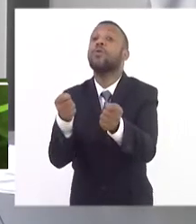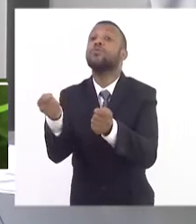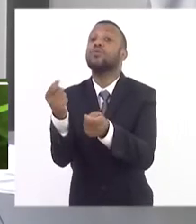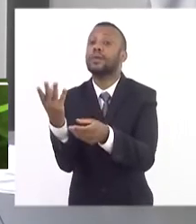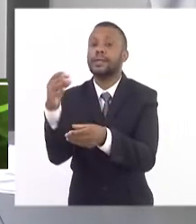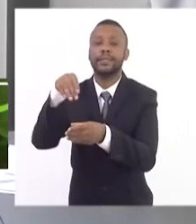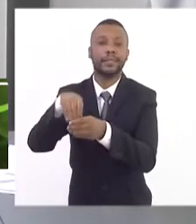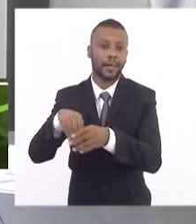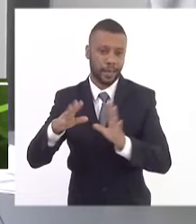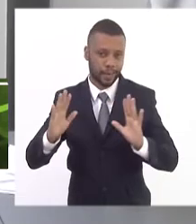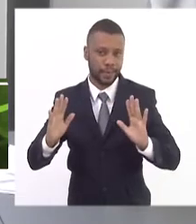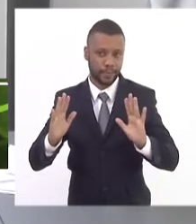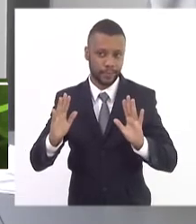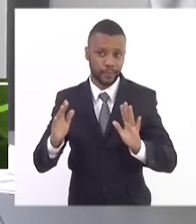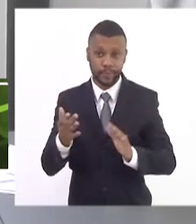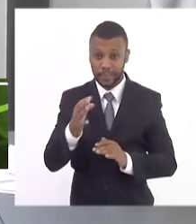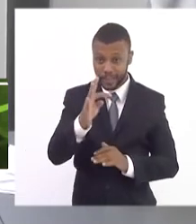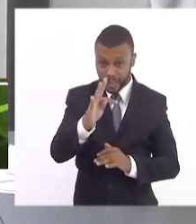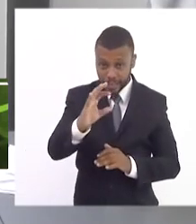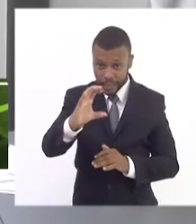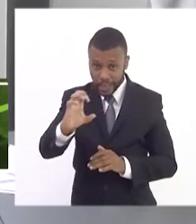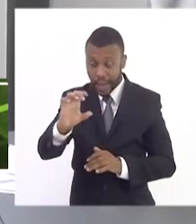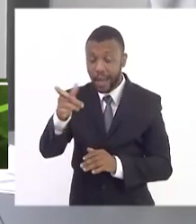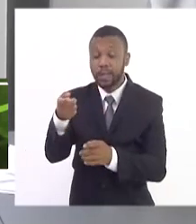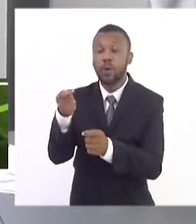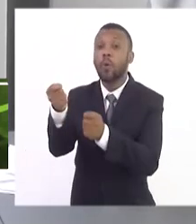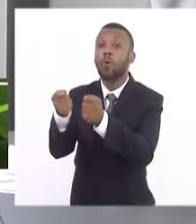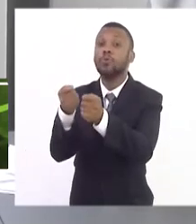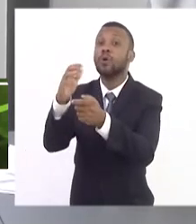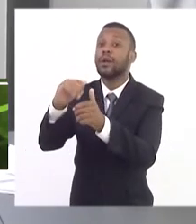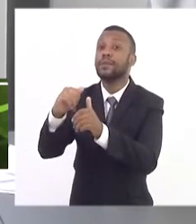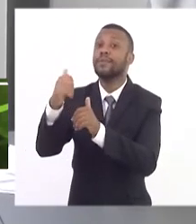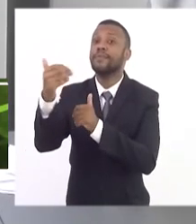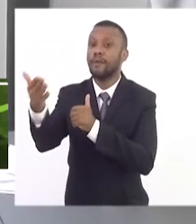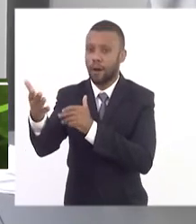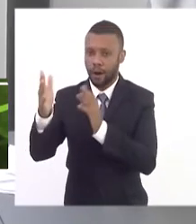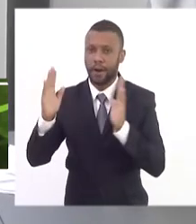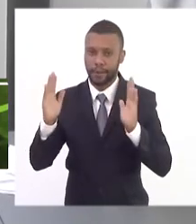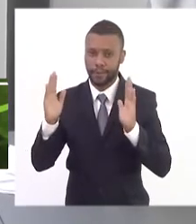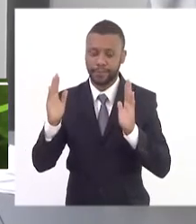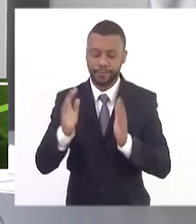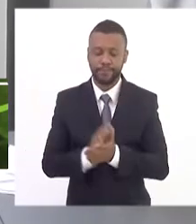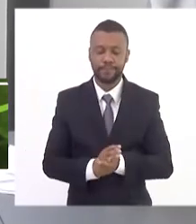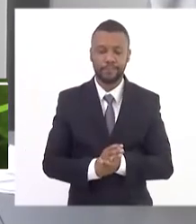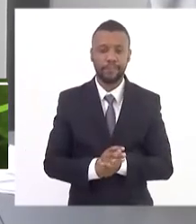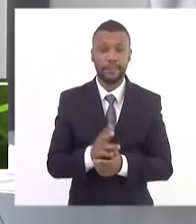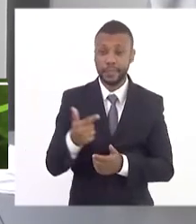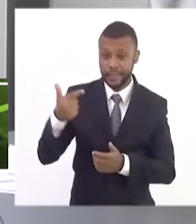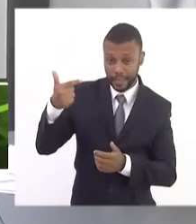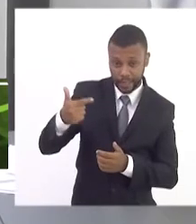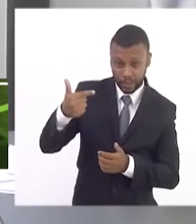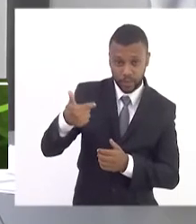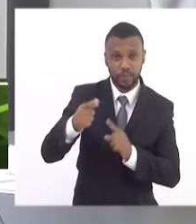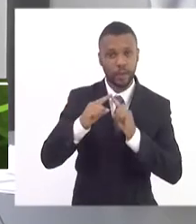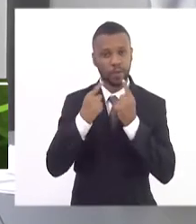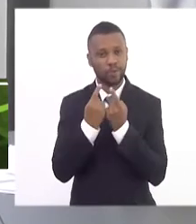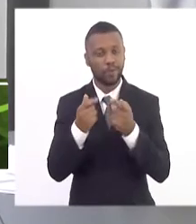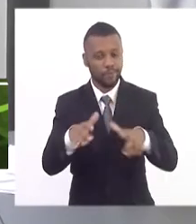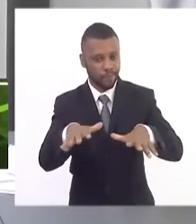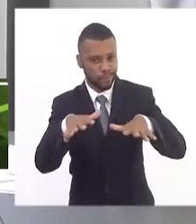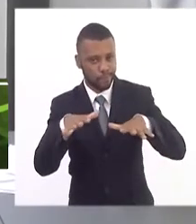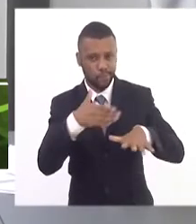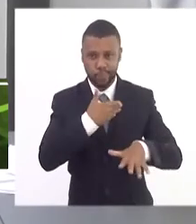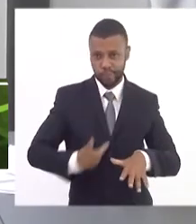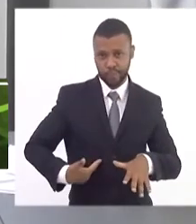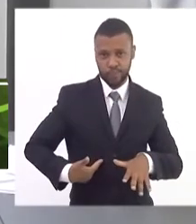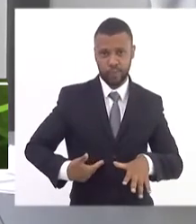TCE do controle externo. Na segunda audiência pública, nós ouvimos